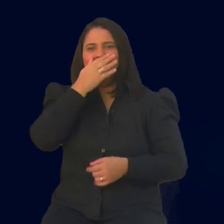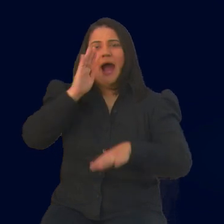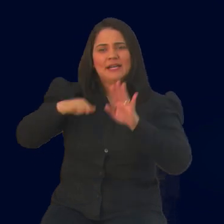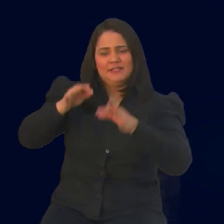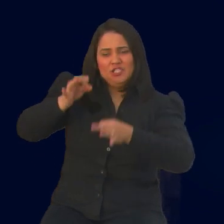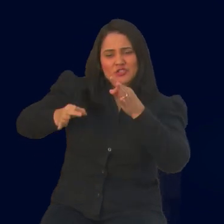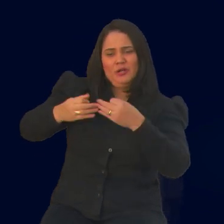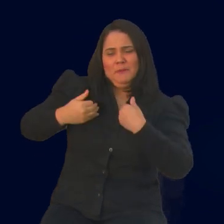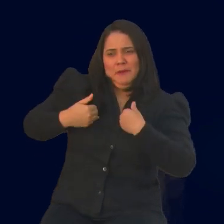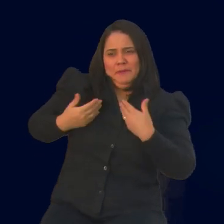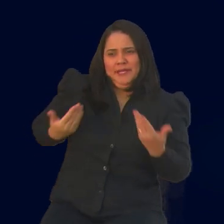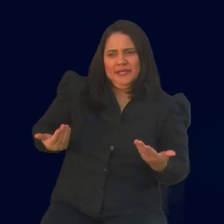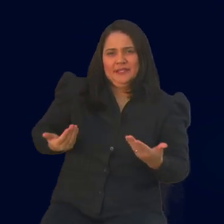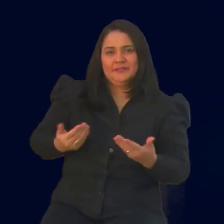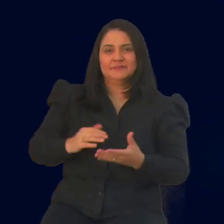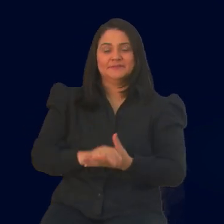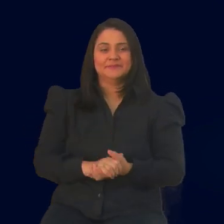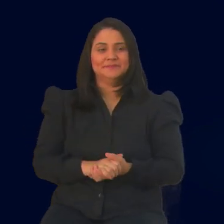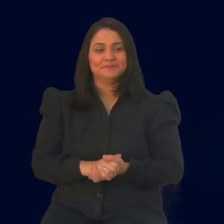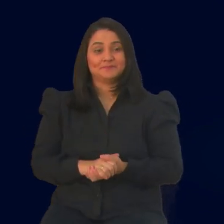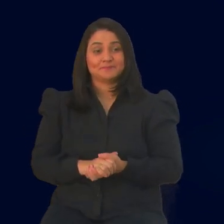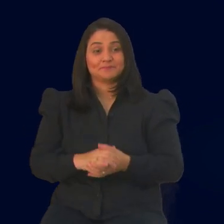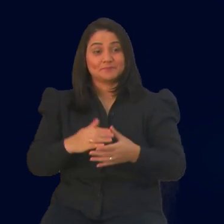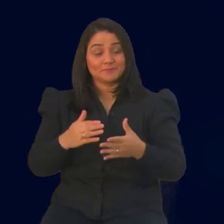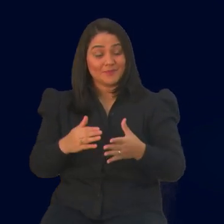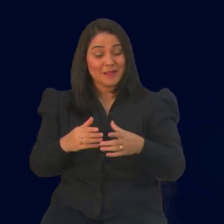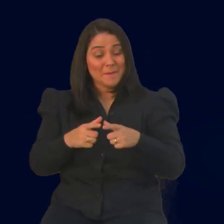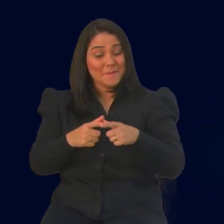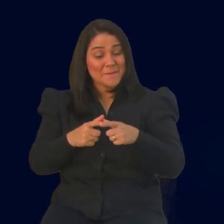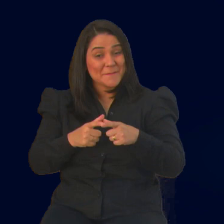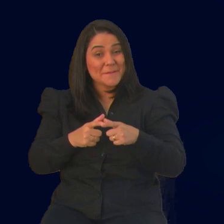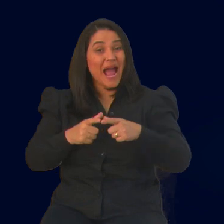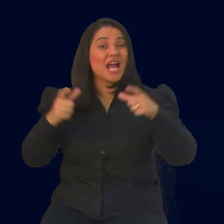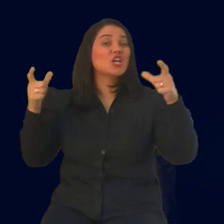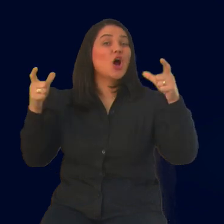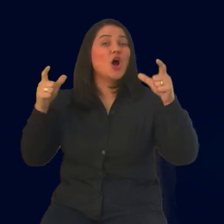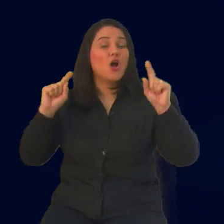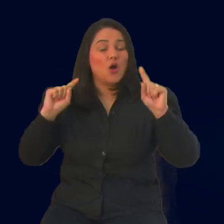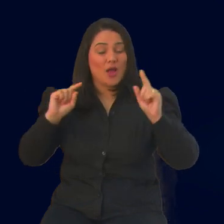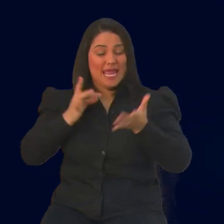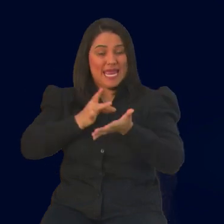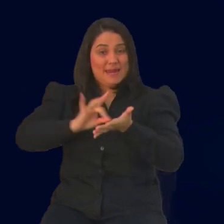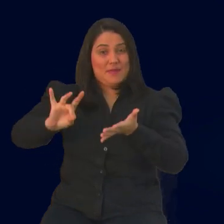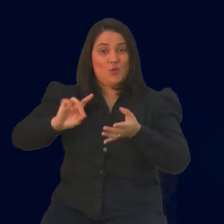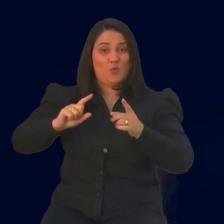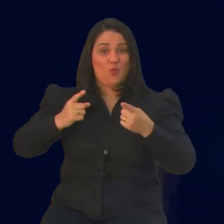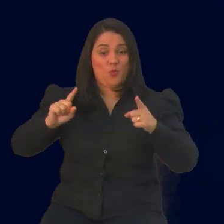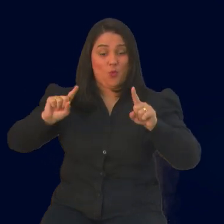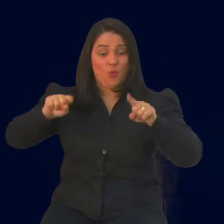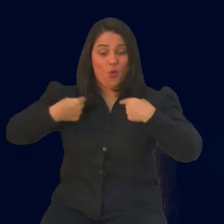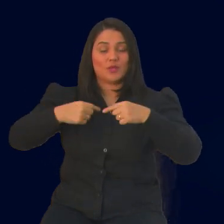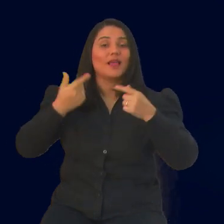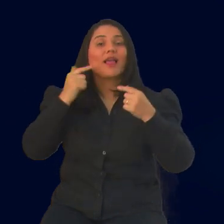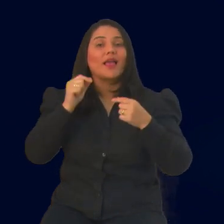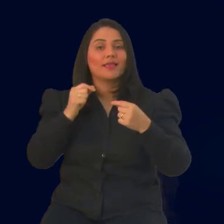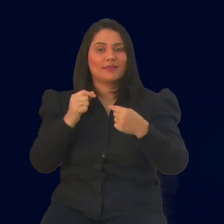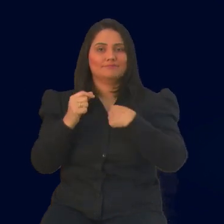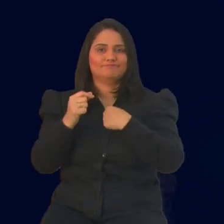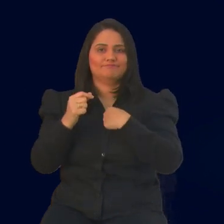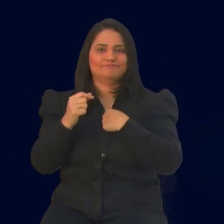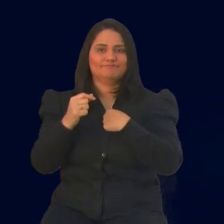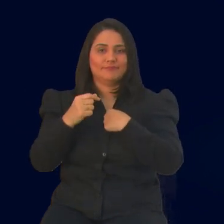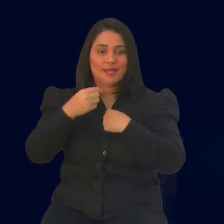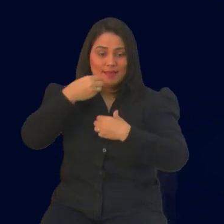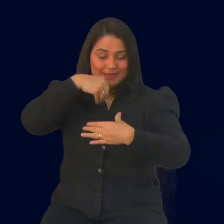nosso maior inimigo, primeiro, está aqui dentro. E nós precisamos lutar contra essa voz